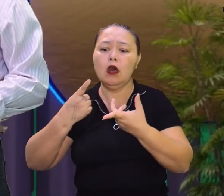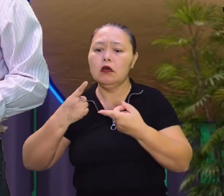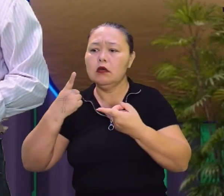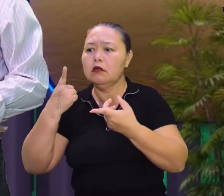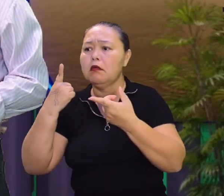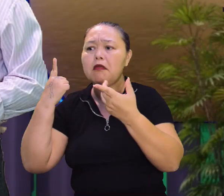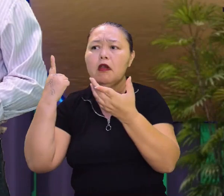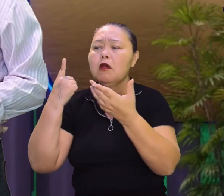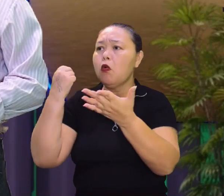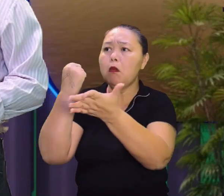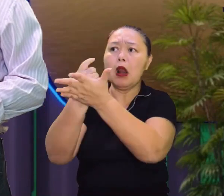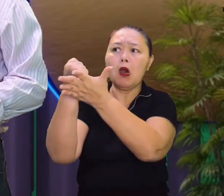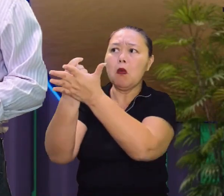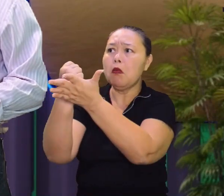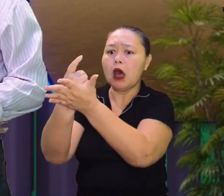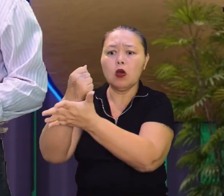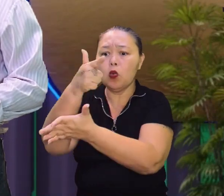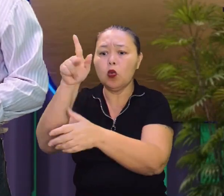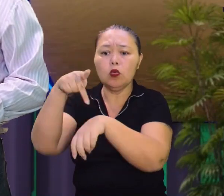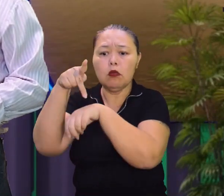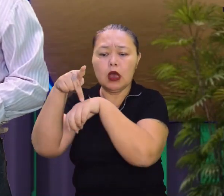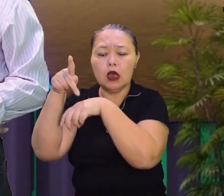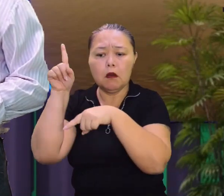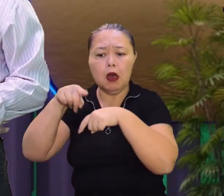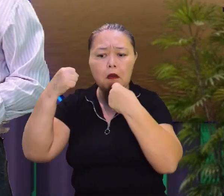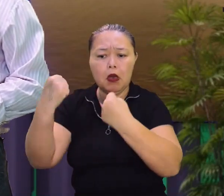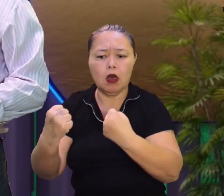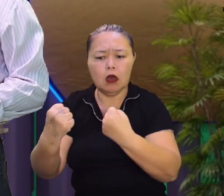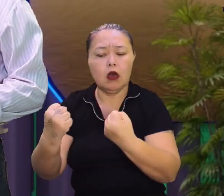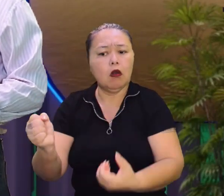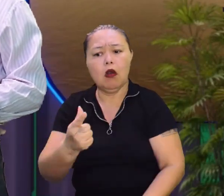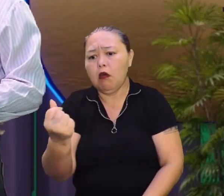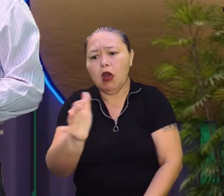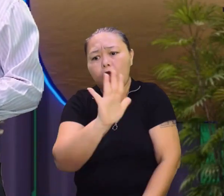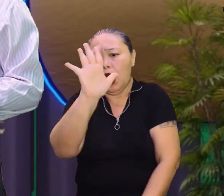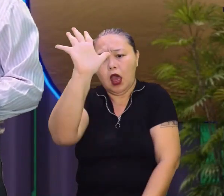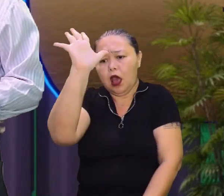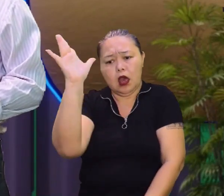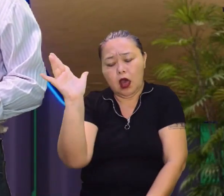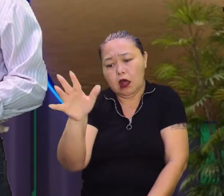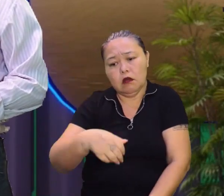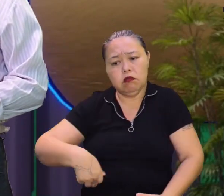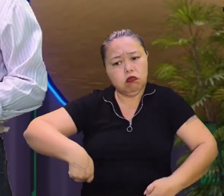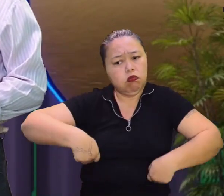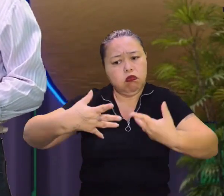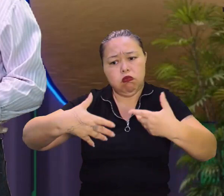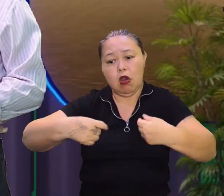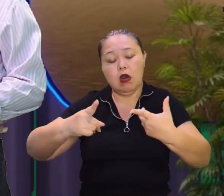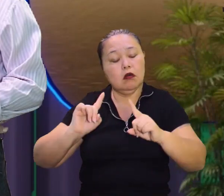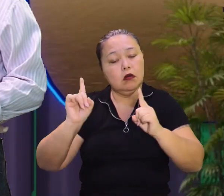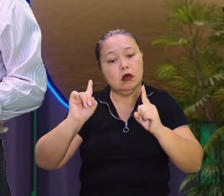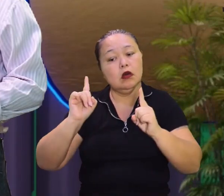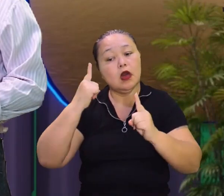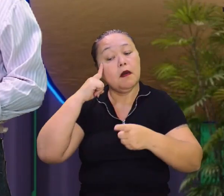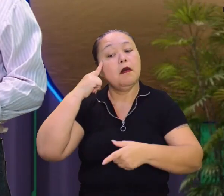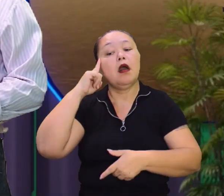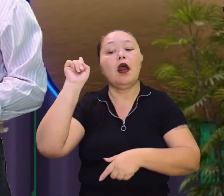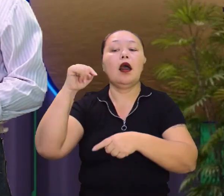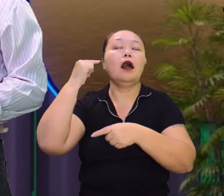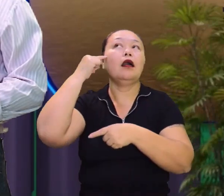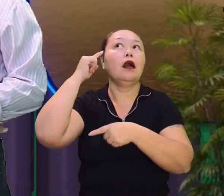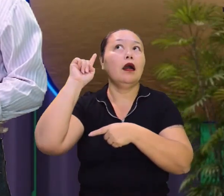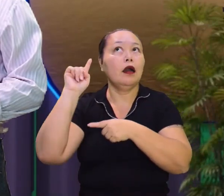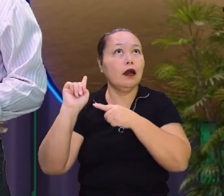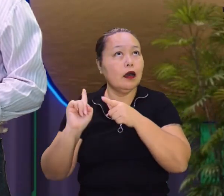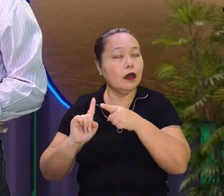matéria-prima pesada para essa indústria de outros países? Era muito gasto, né? Com certeza. Aí pensaram no plano B, desse